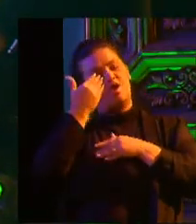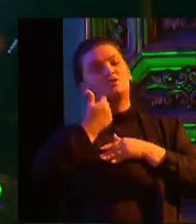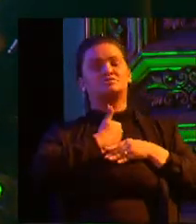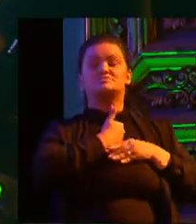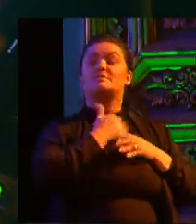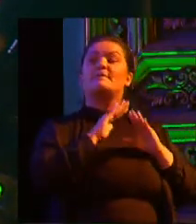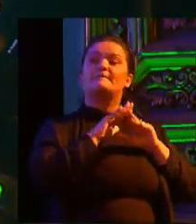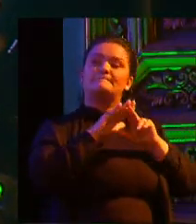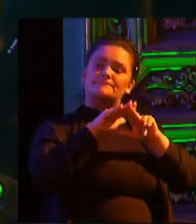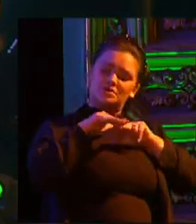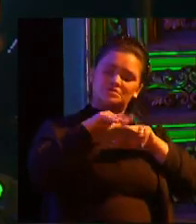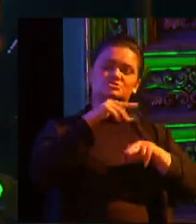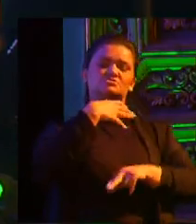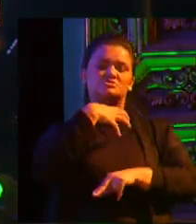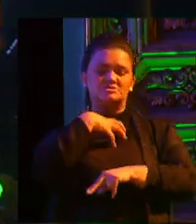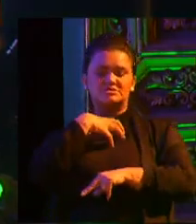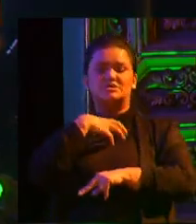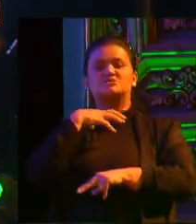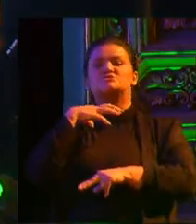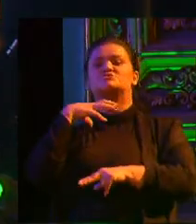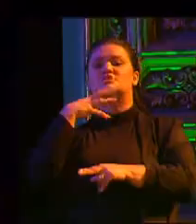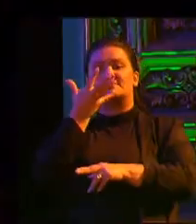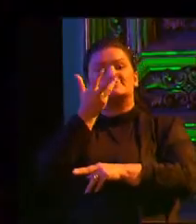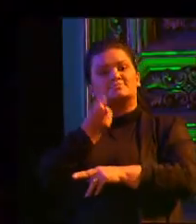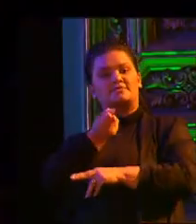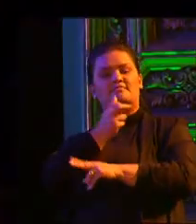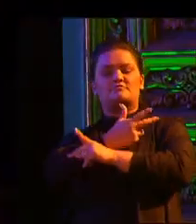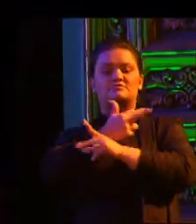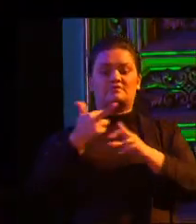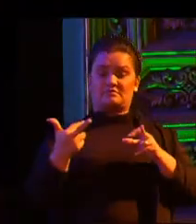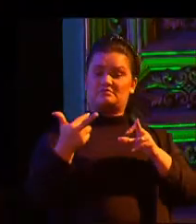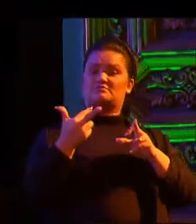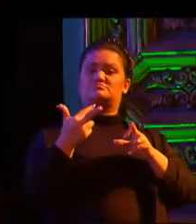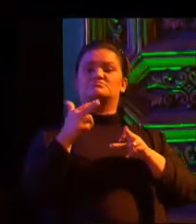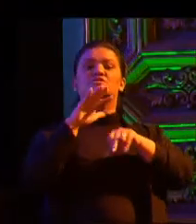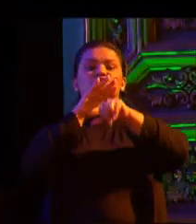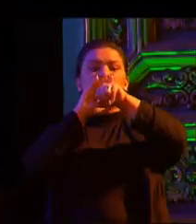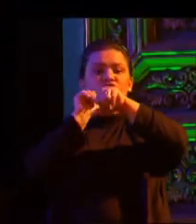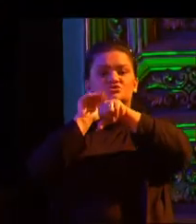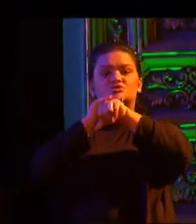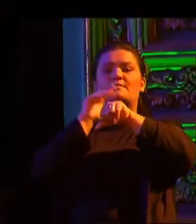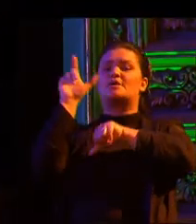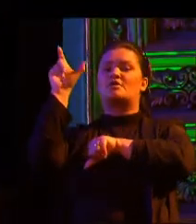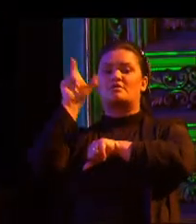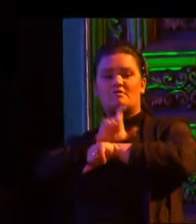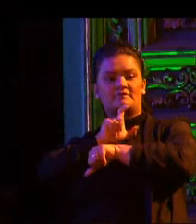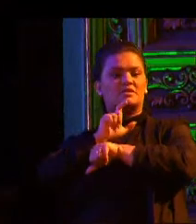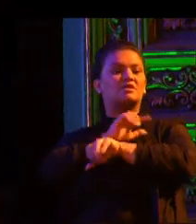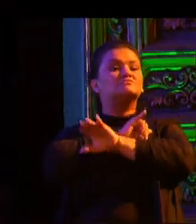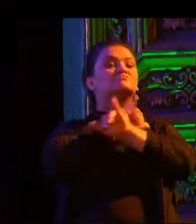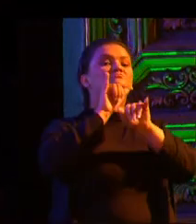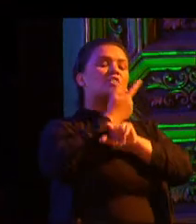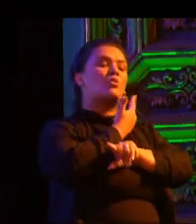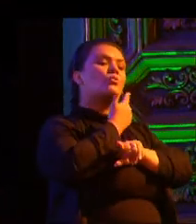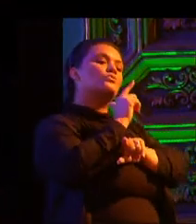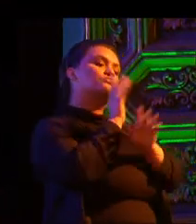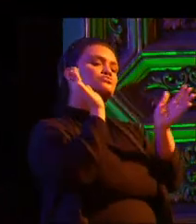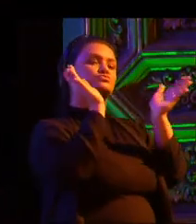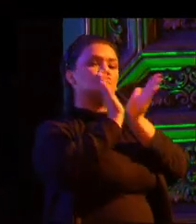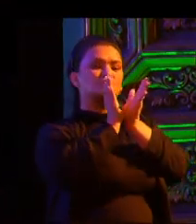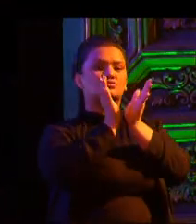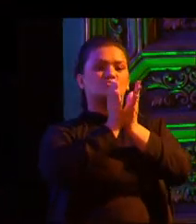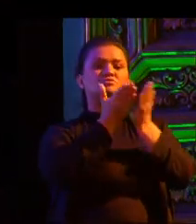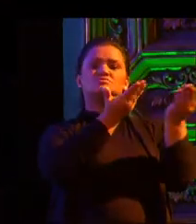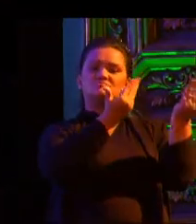é com esse sentimento de reconhecer a nossa diversidade que vamos chamar nossos convidados para anunciar a próxima categoria.